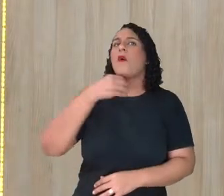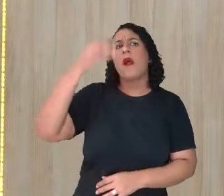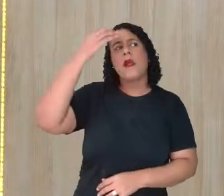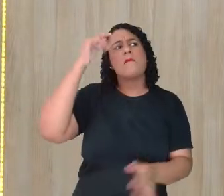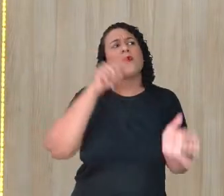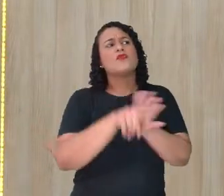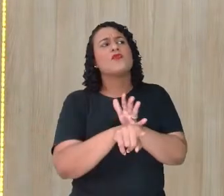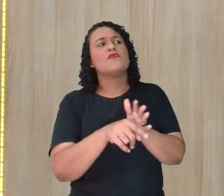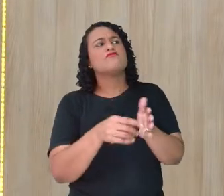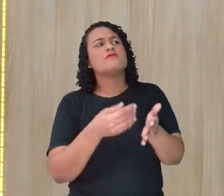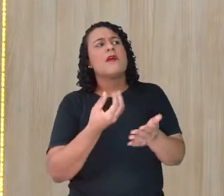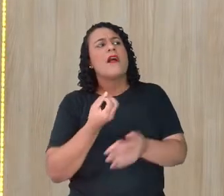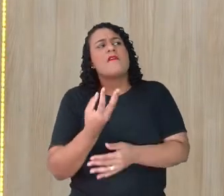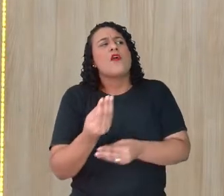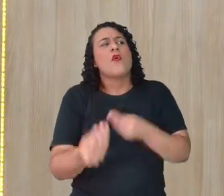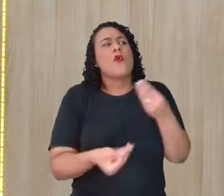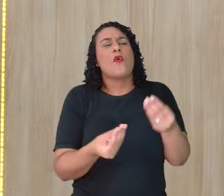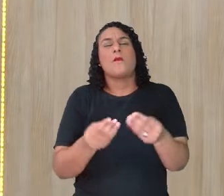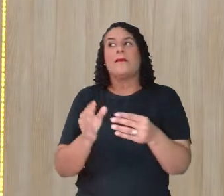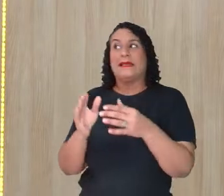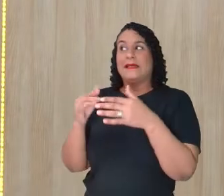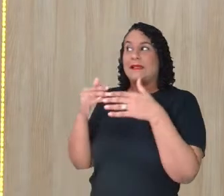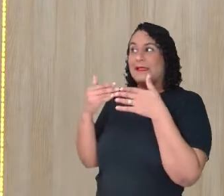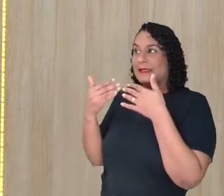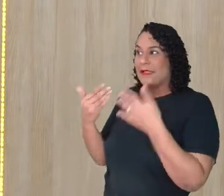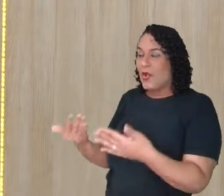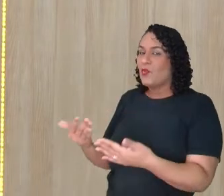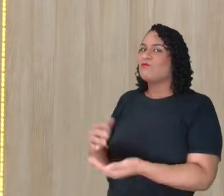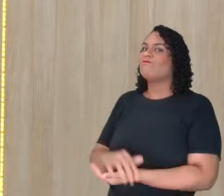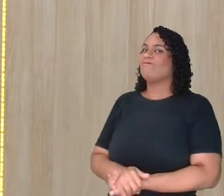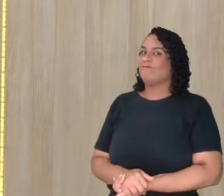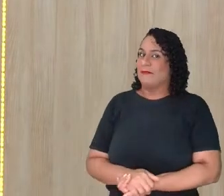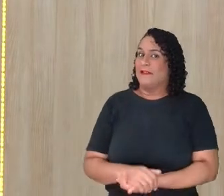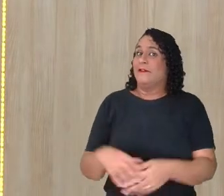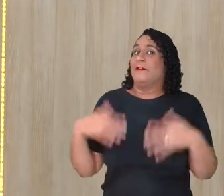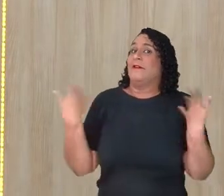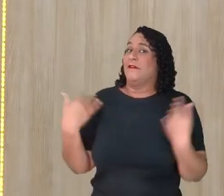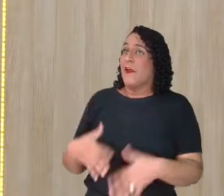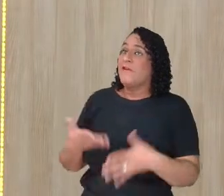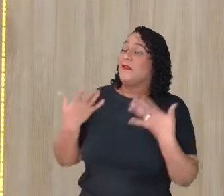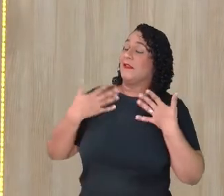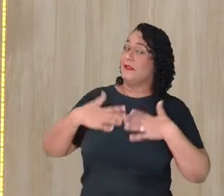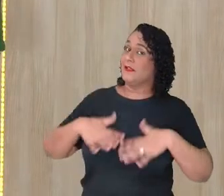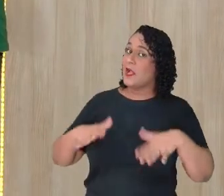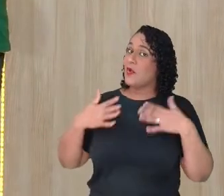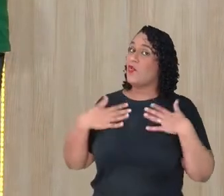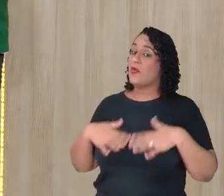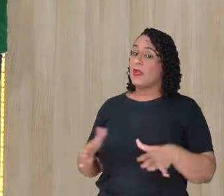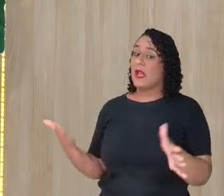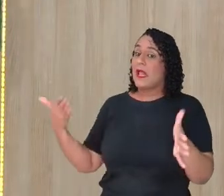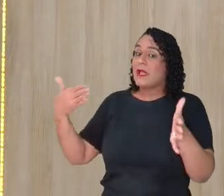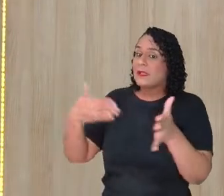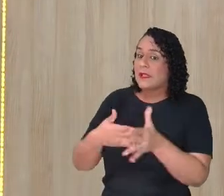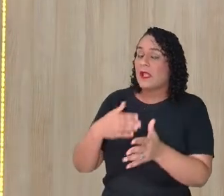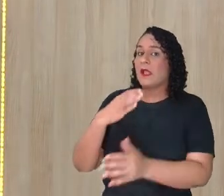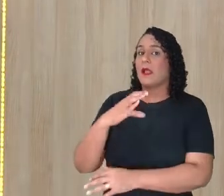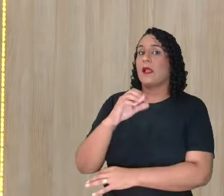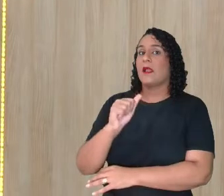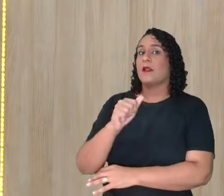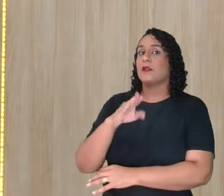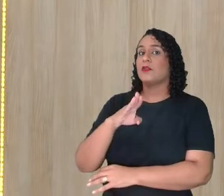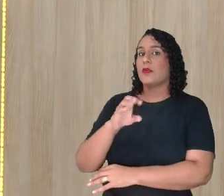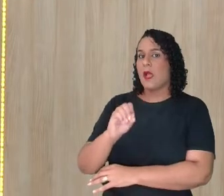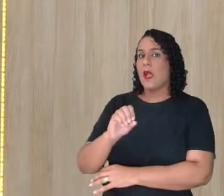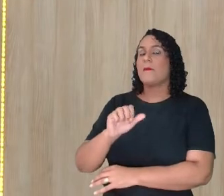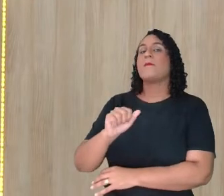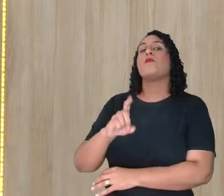foi a viagem? Meu rei, é o seguinte, o negócio foi tranquilo até a gente chegar ali no Cabo das